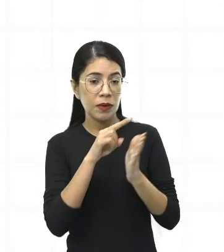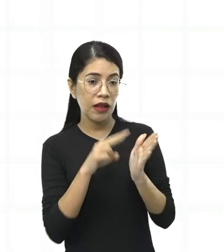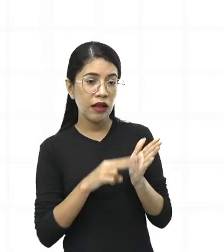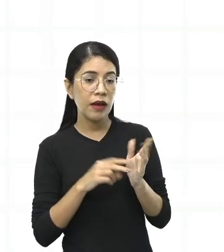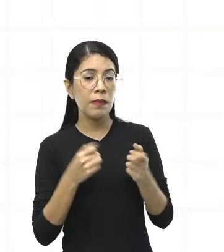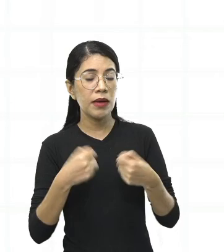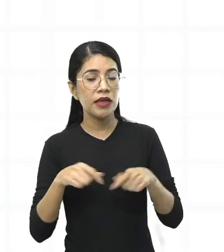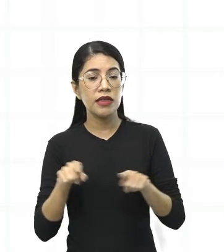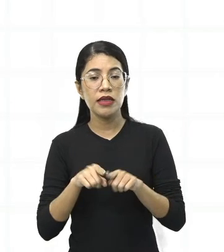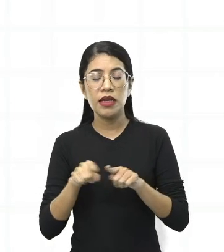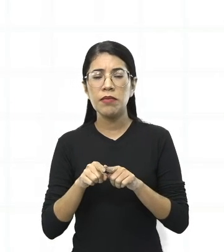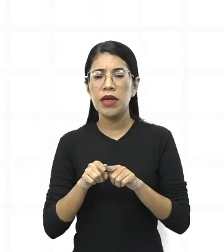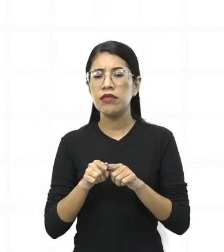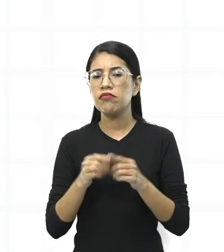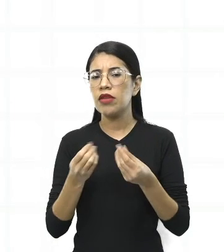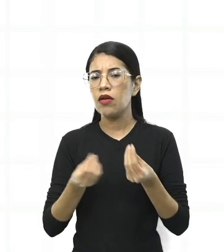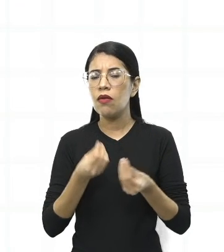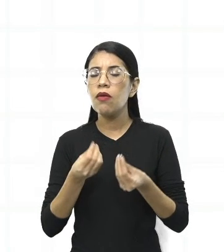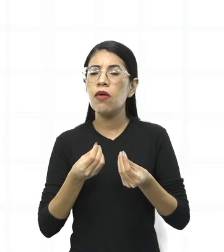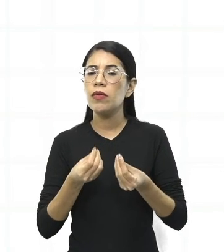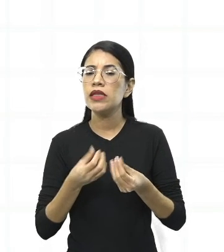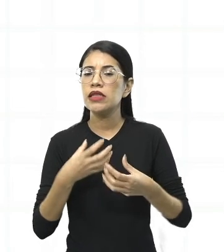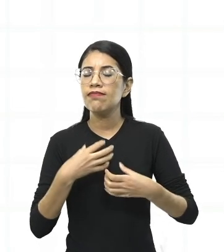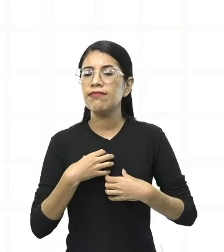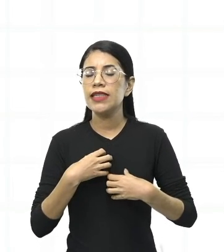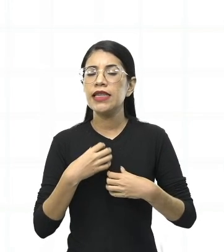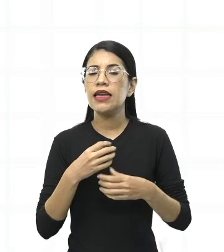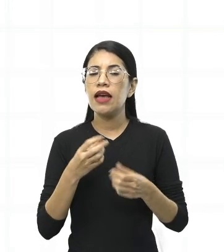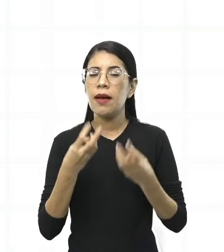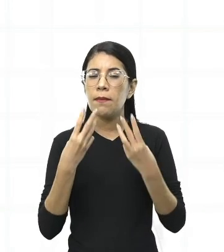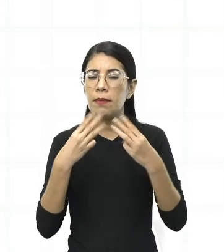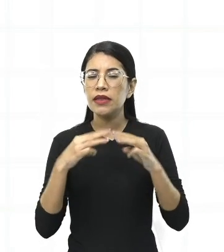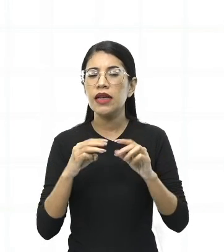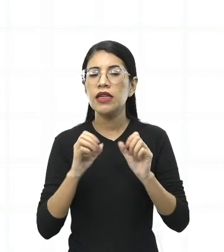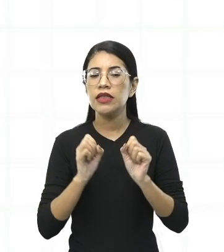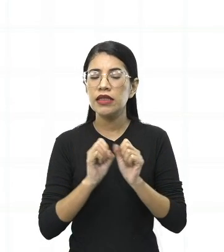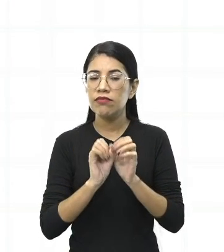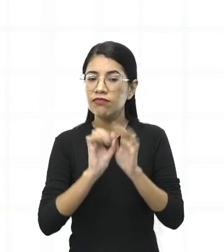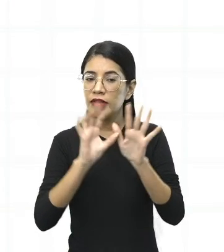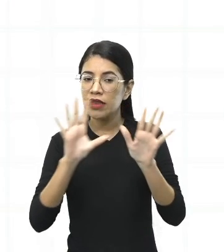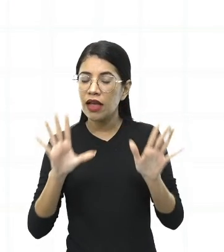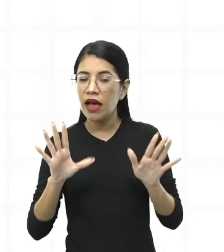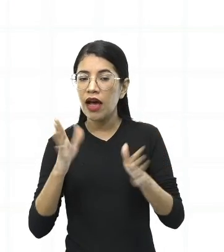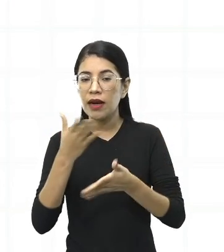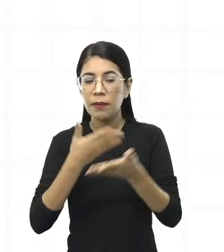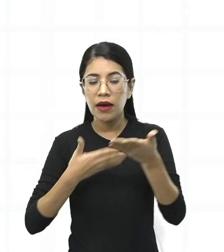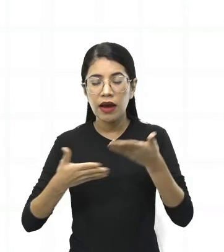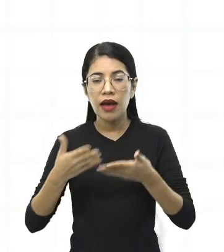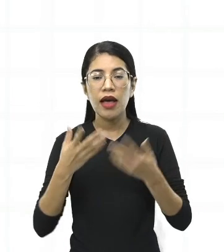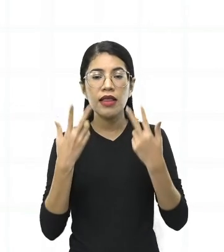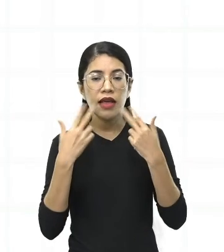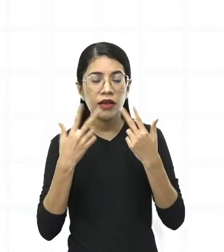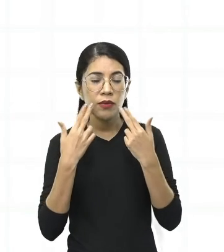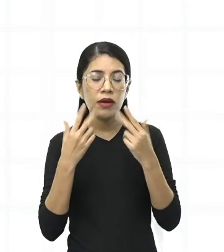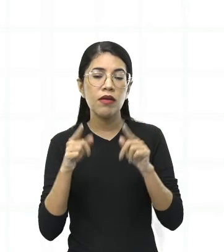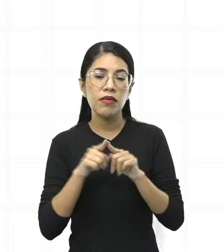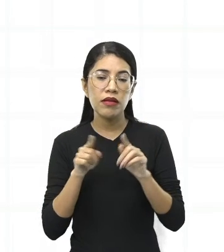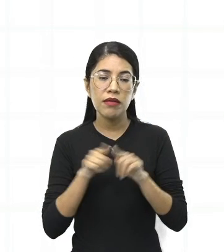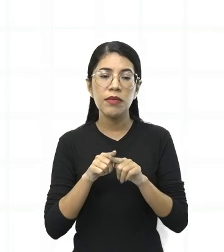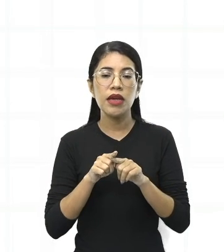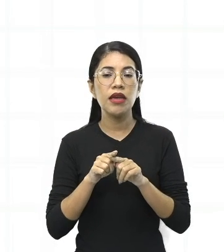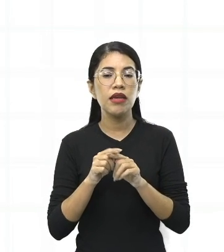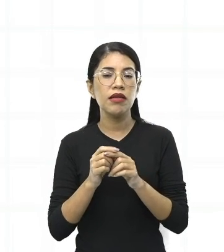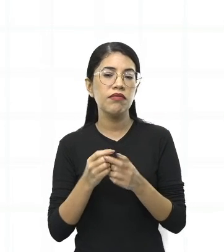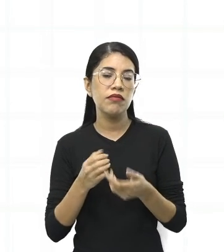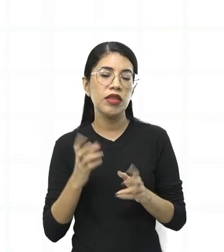ser harmonioso para a mensagem fluir de forma segura, natural e agradável aos ouvidos. Tá